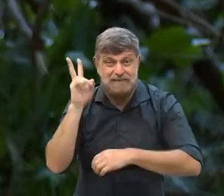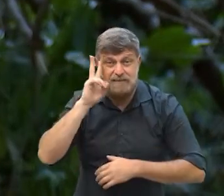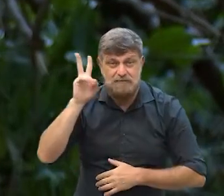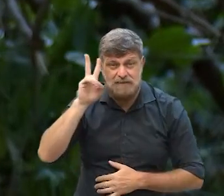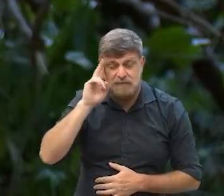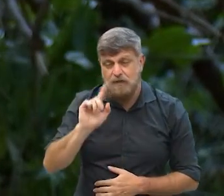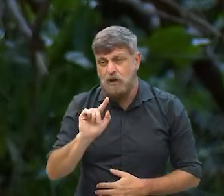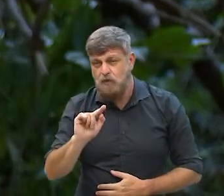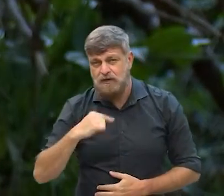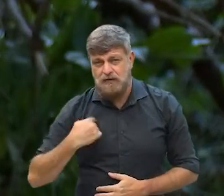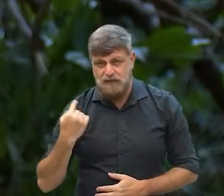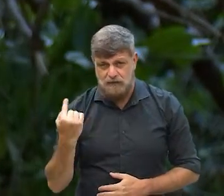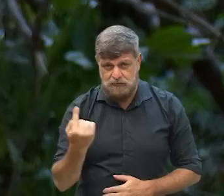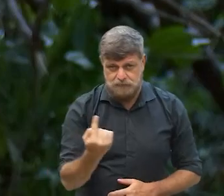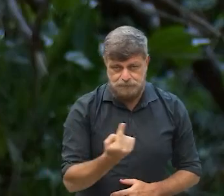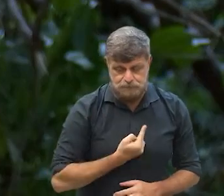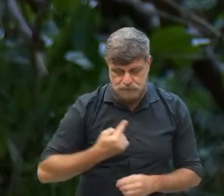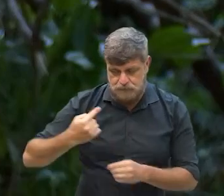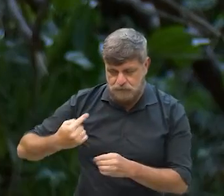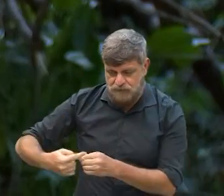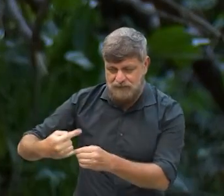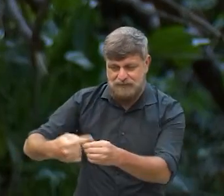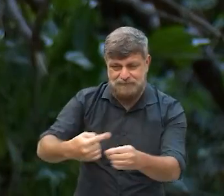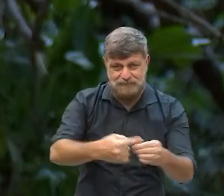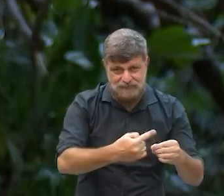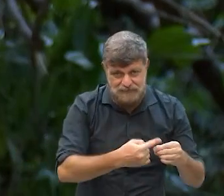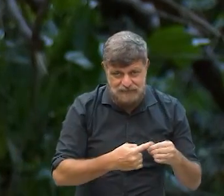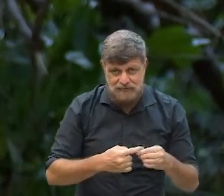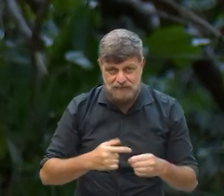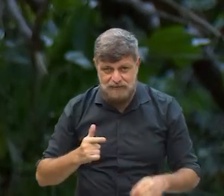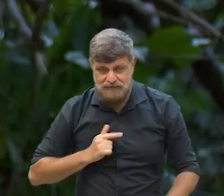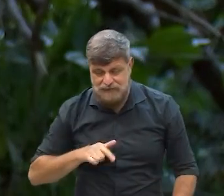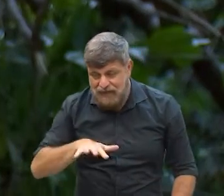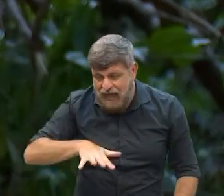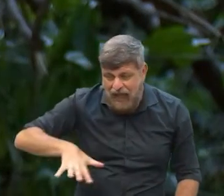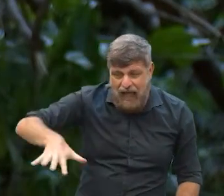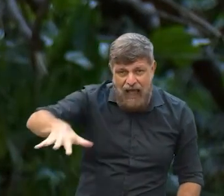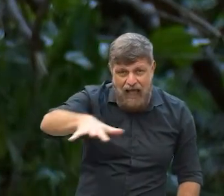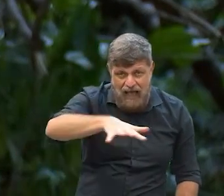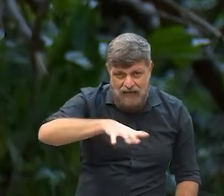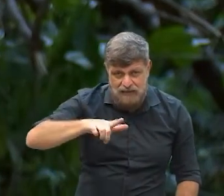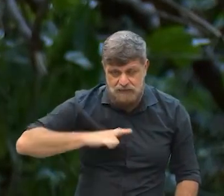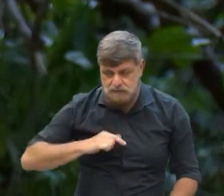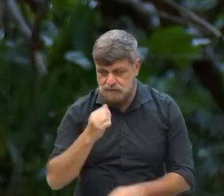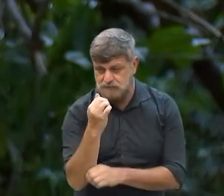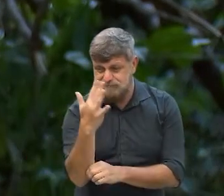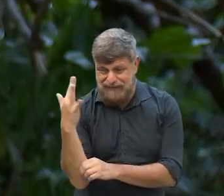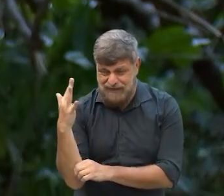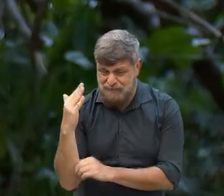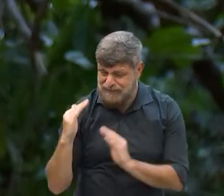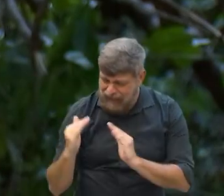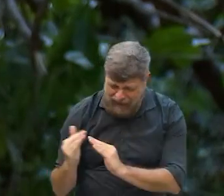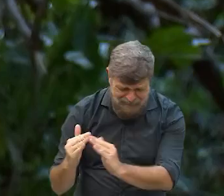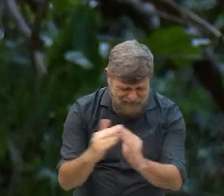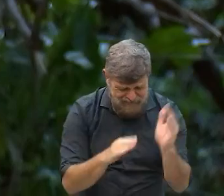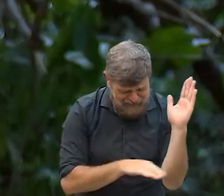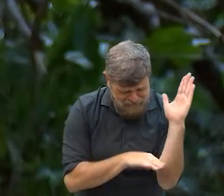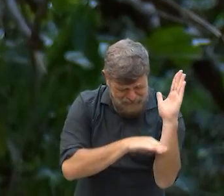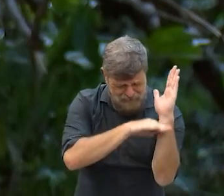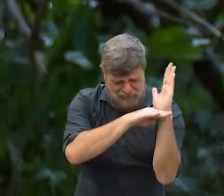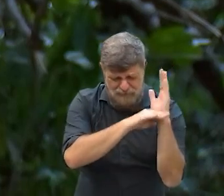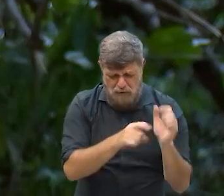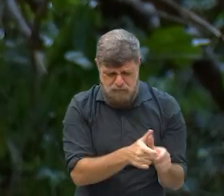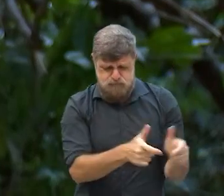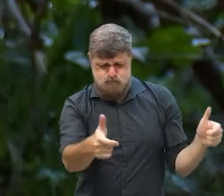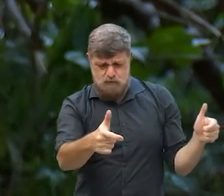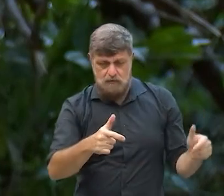que muitas das nossas cidades possuem áreas intensas ali de urbanização, né? Mas também,